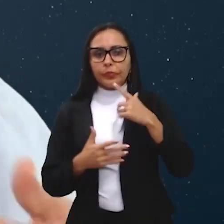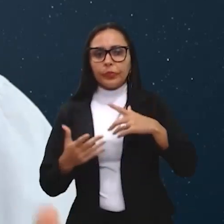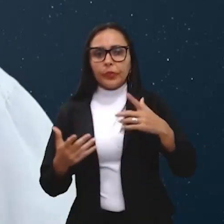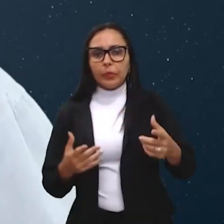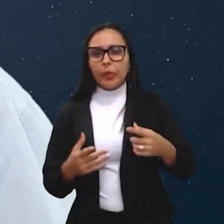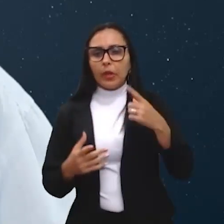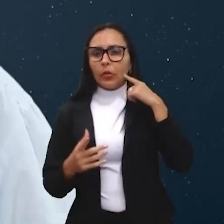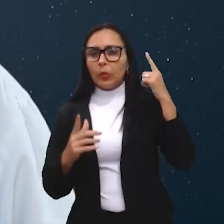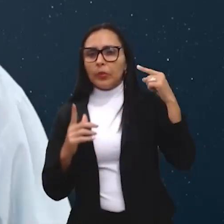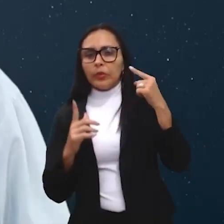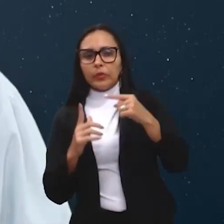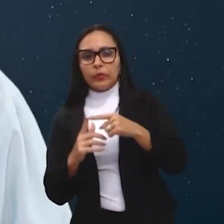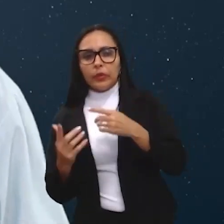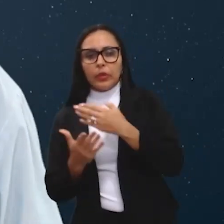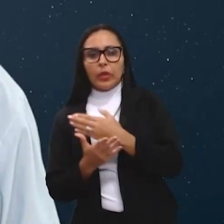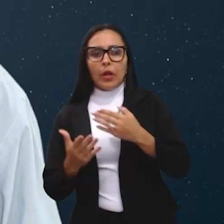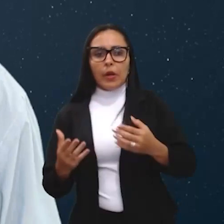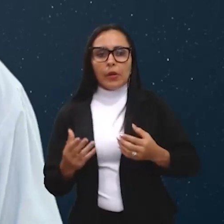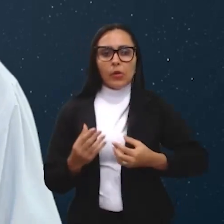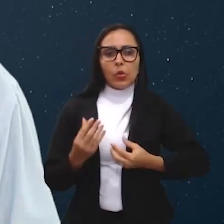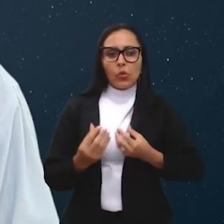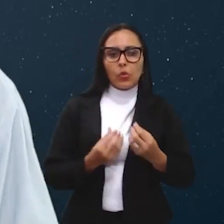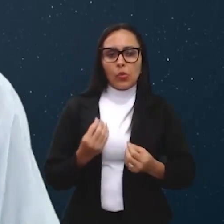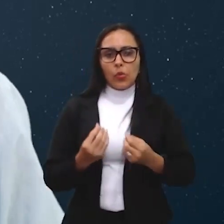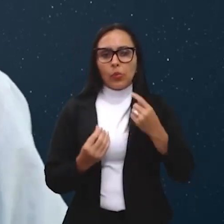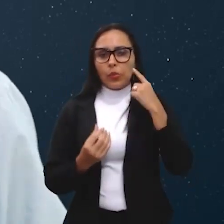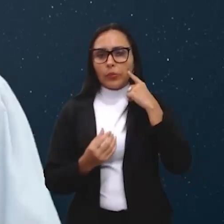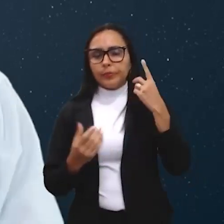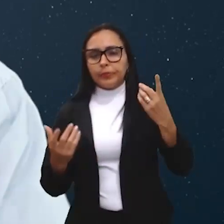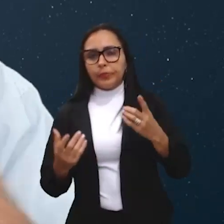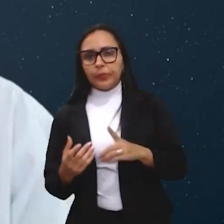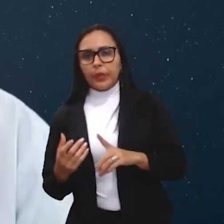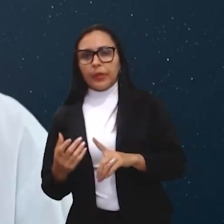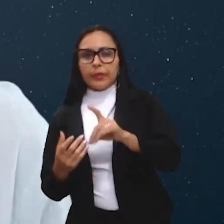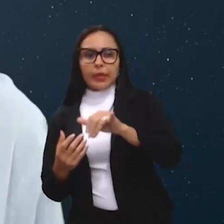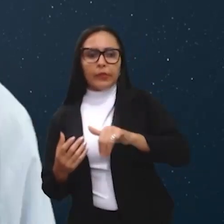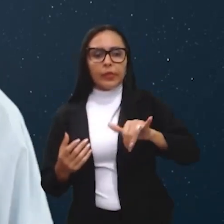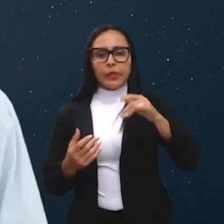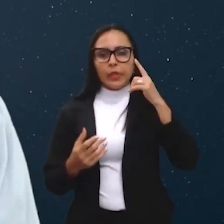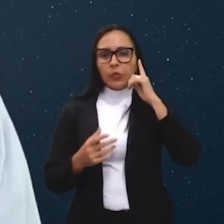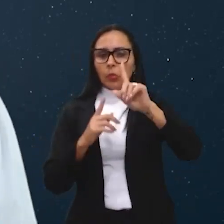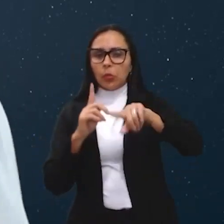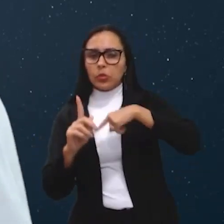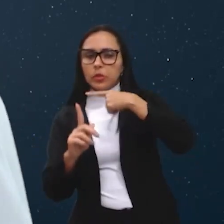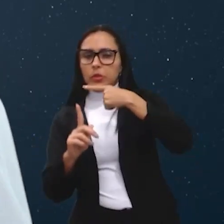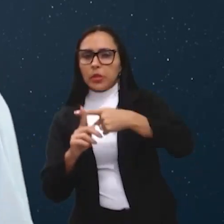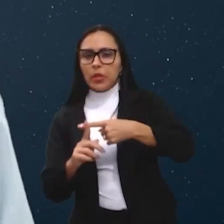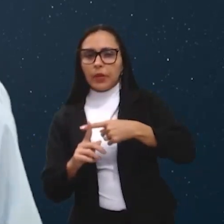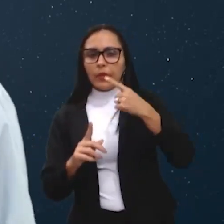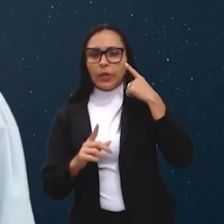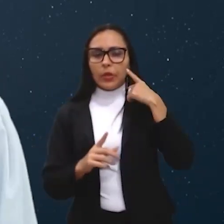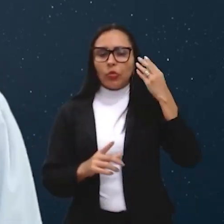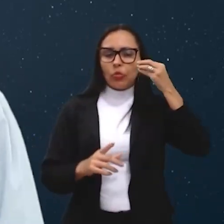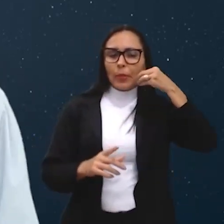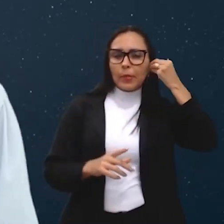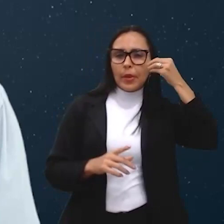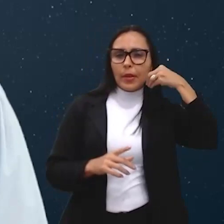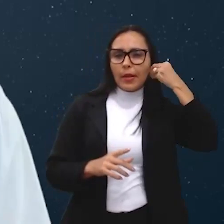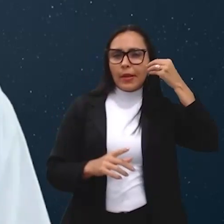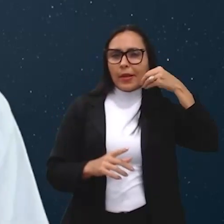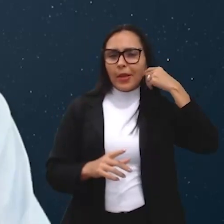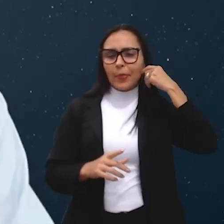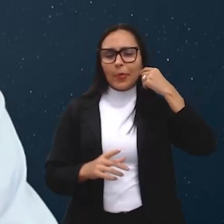objetivistas, cientificistas, como o darwinismo, o positivismo, o experimentalismo,